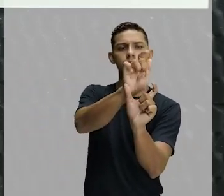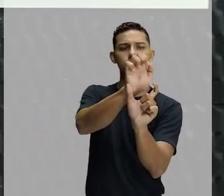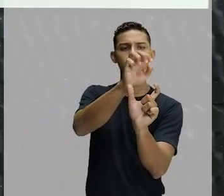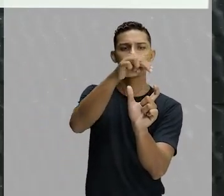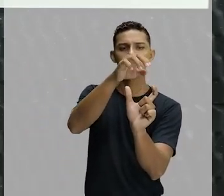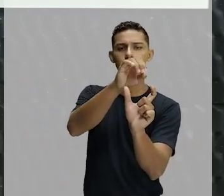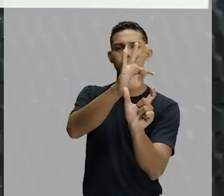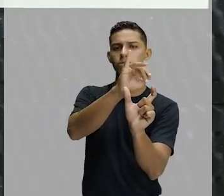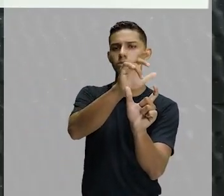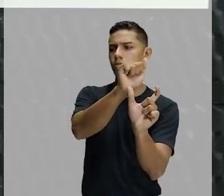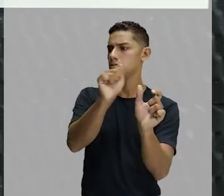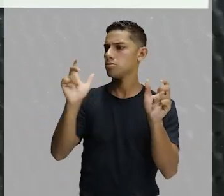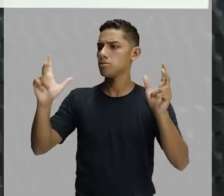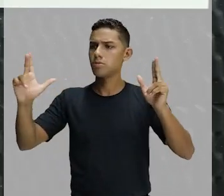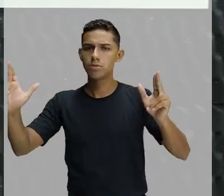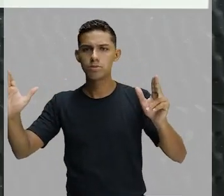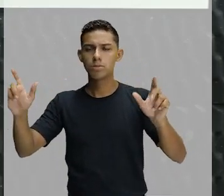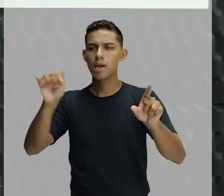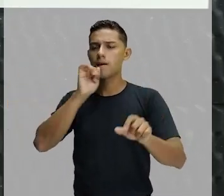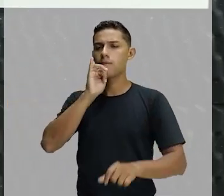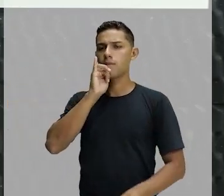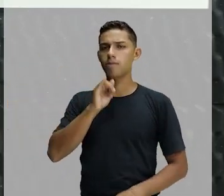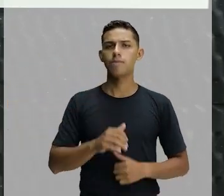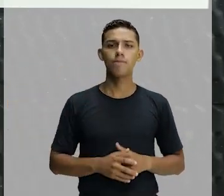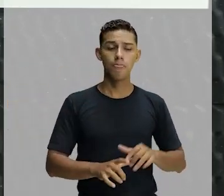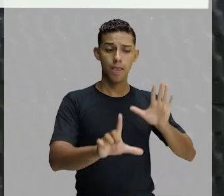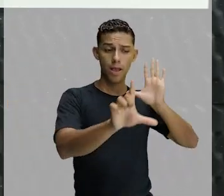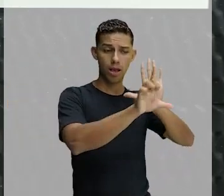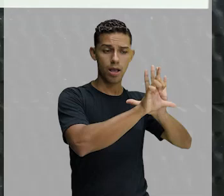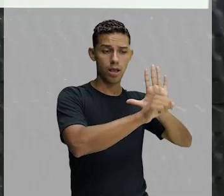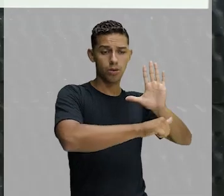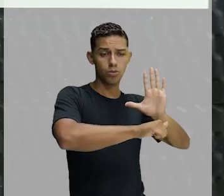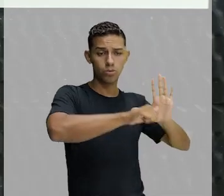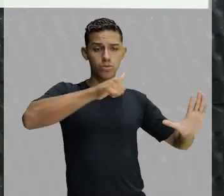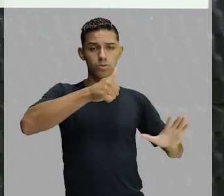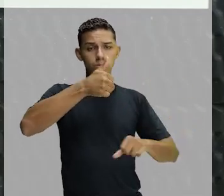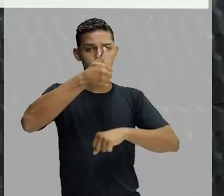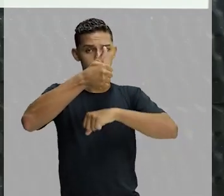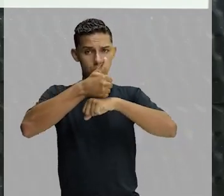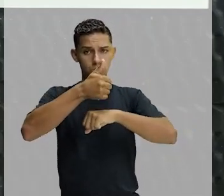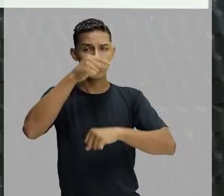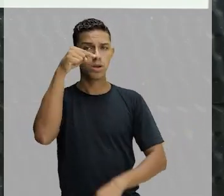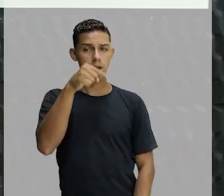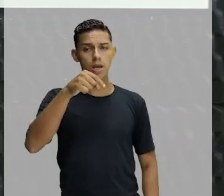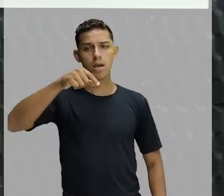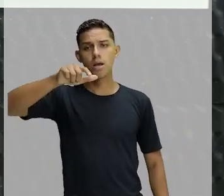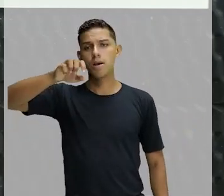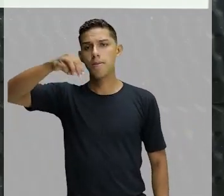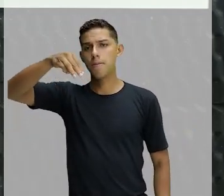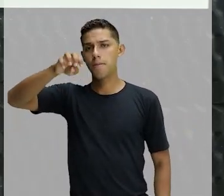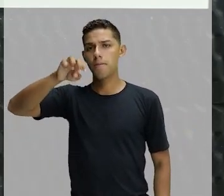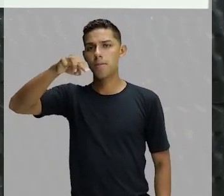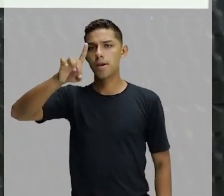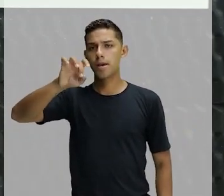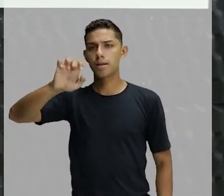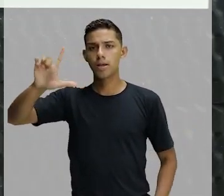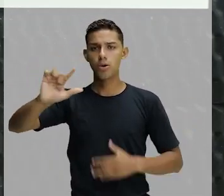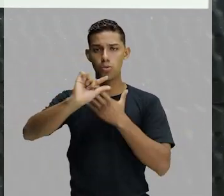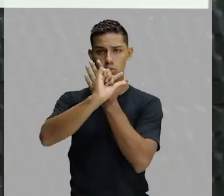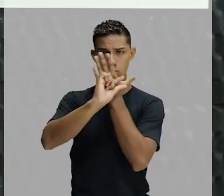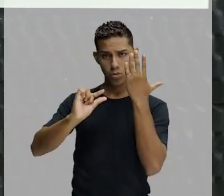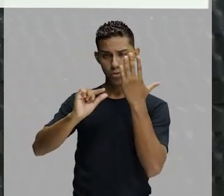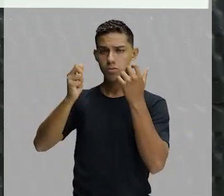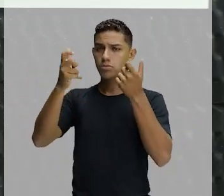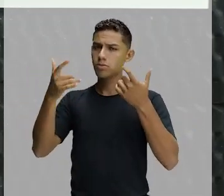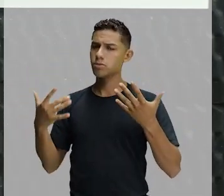exemplo, na primeira lei de Mendel, quando tinha sobre dominância completa. Na dominância completa, nós sabemos que os indivíduos